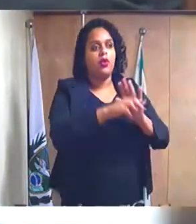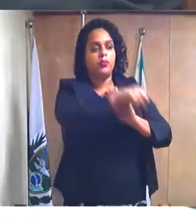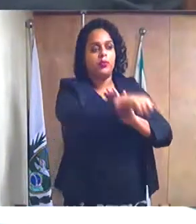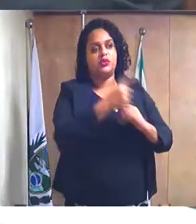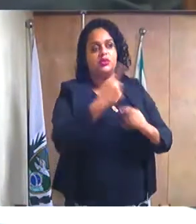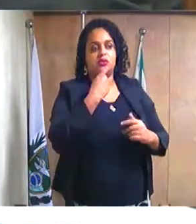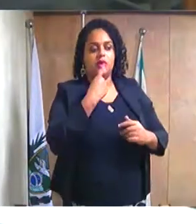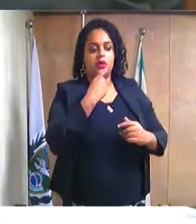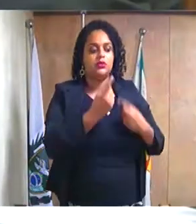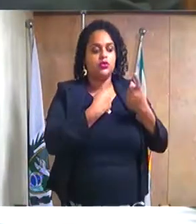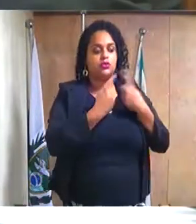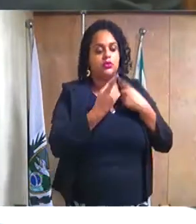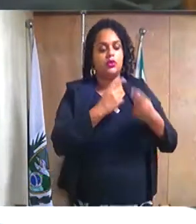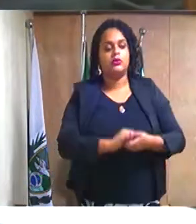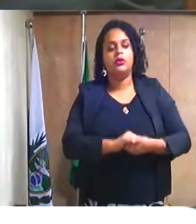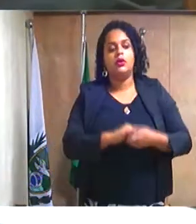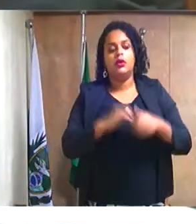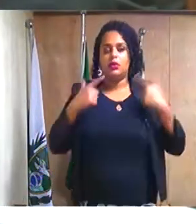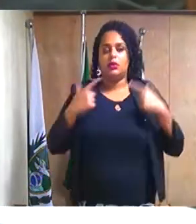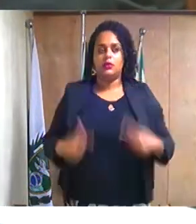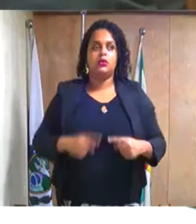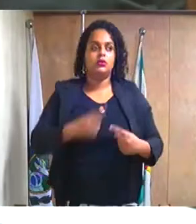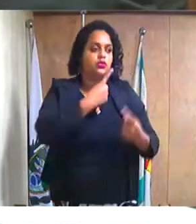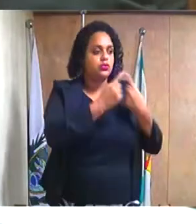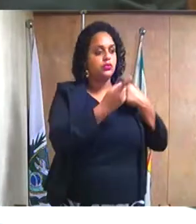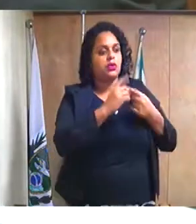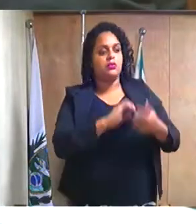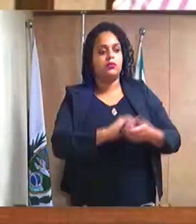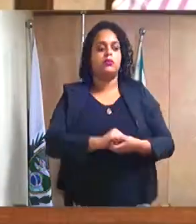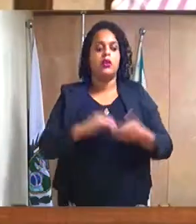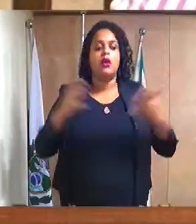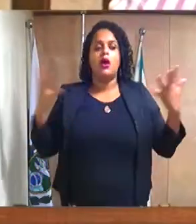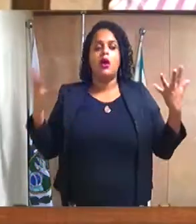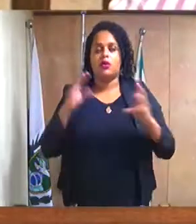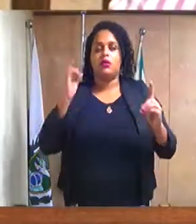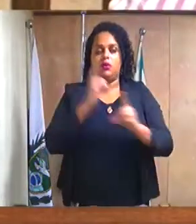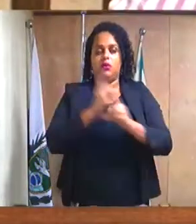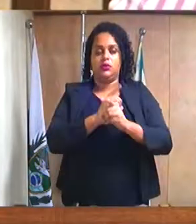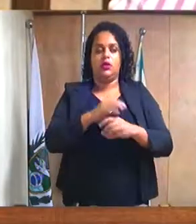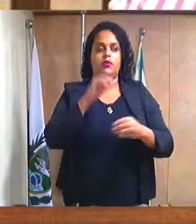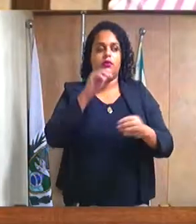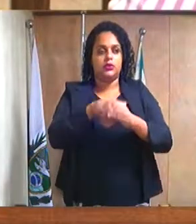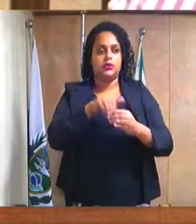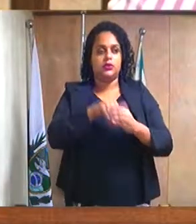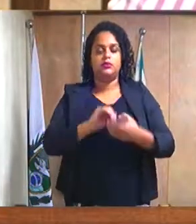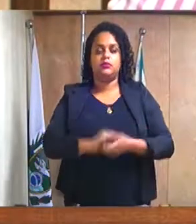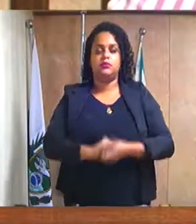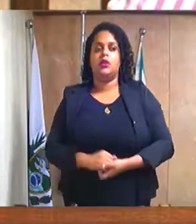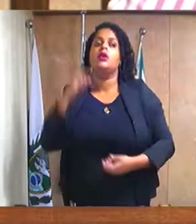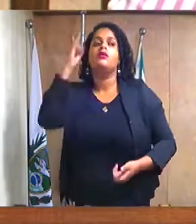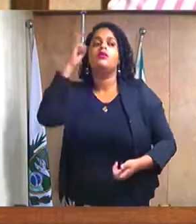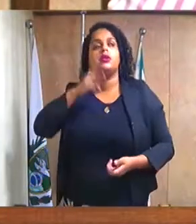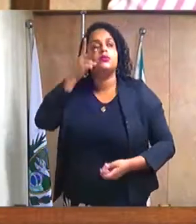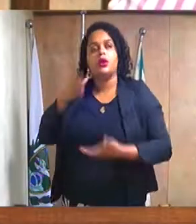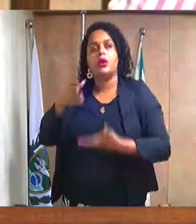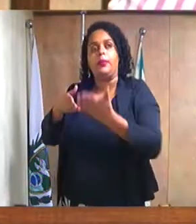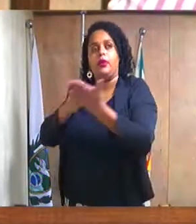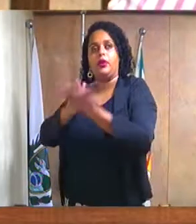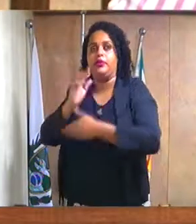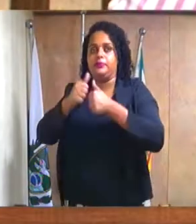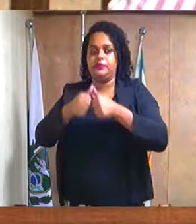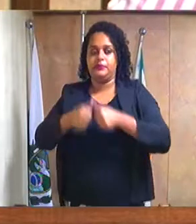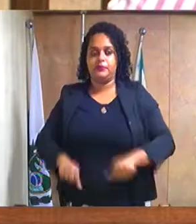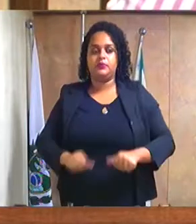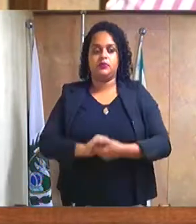encontra-se em discussão. Não havendo quem queira discutir a matéria, a matéria encontra-se em votação. Vereadores que aprovam, permaneçam como